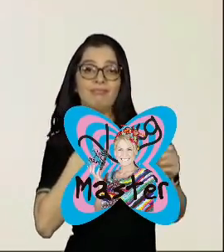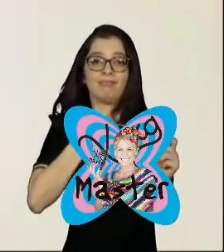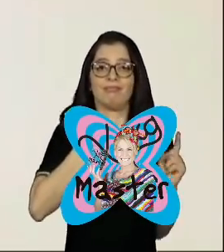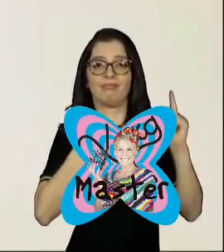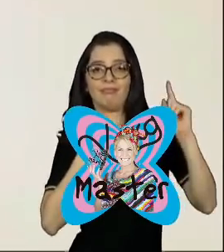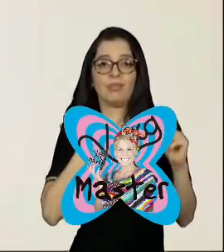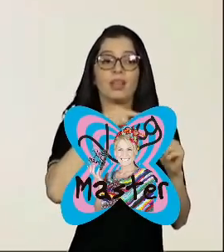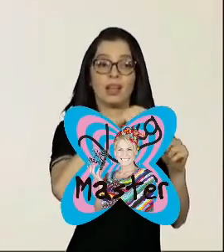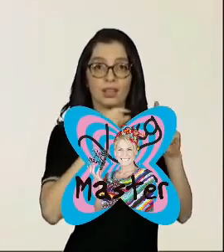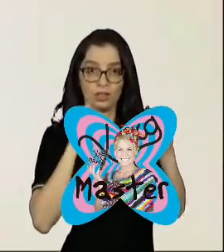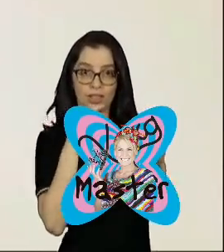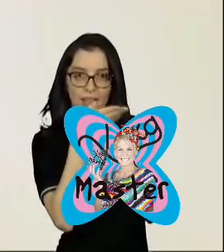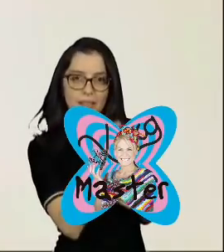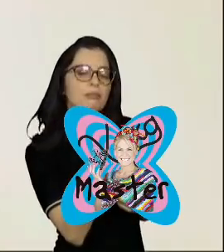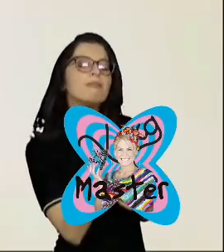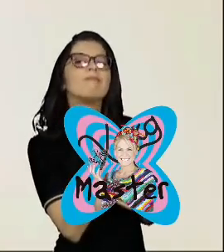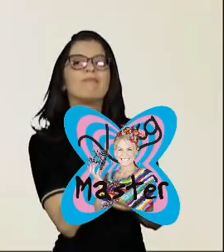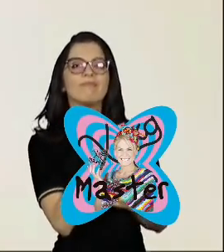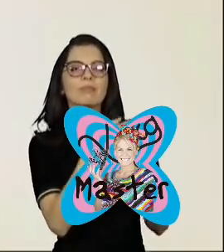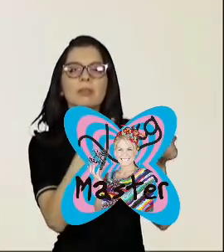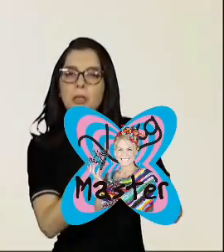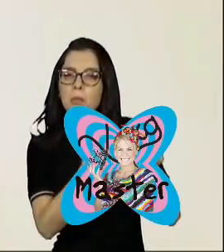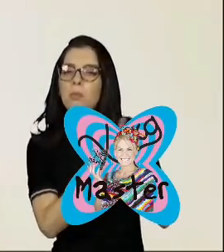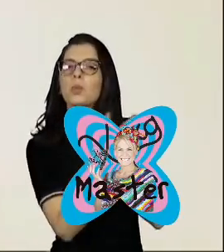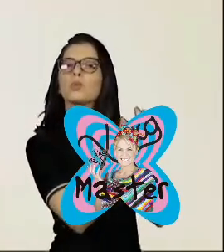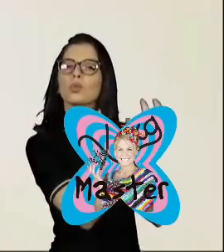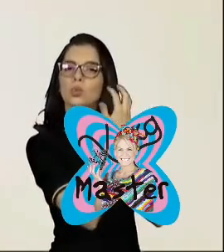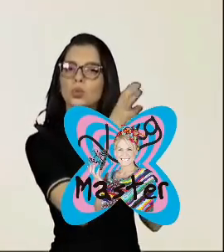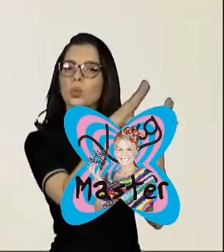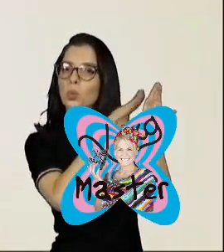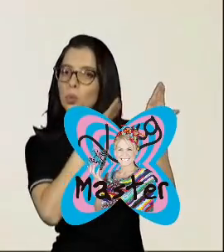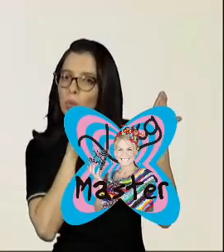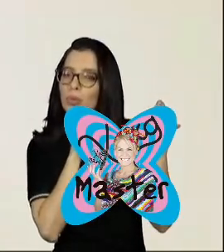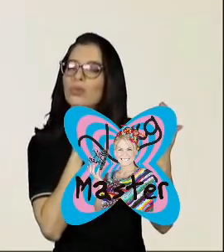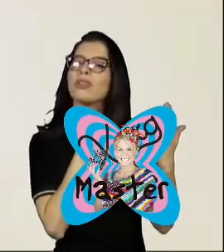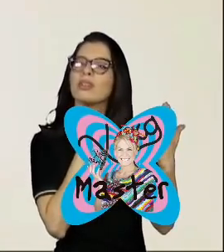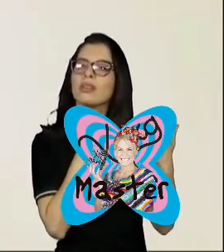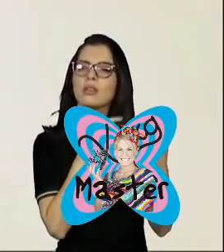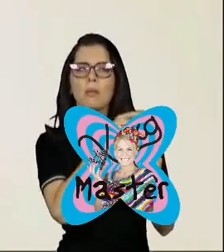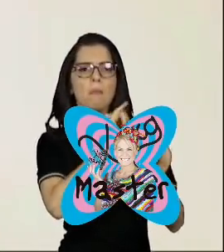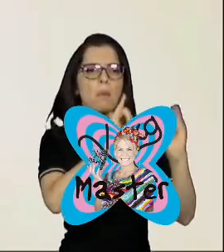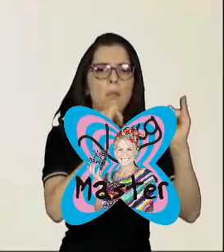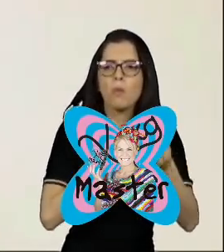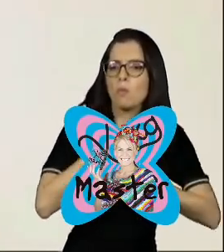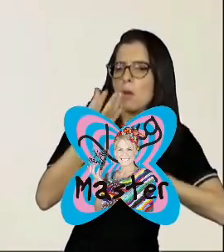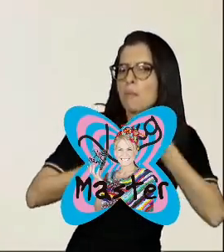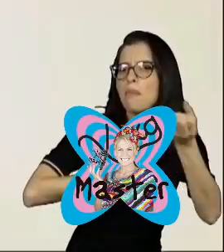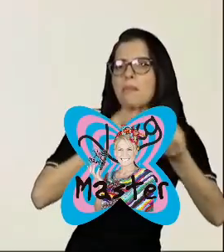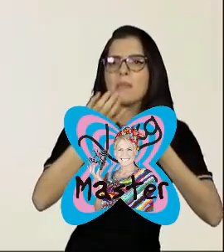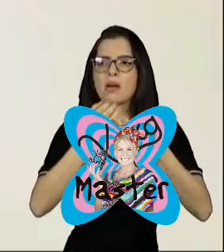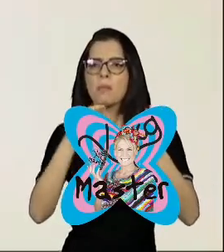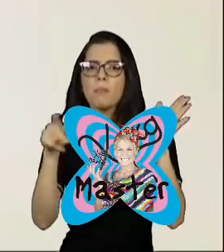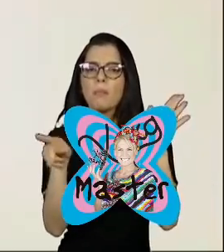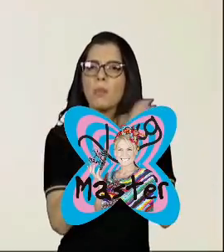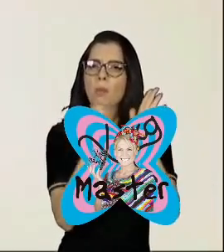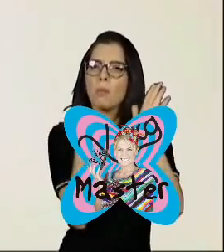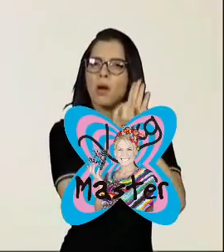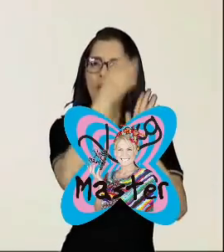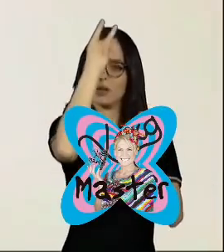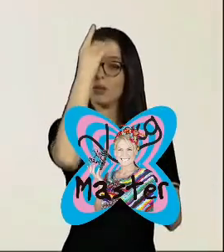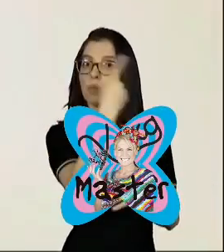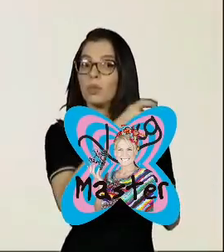cara que tem um jeito dele a maneira dele falar maneira dele se expressar ele marcou uma